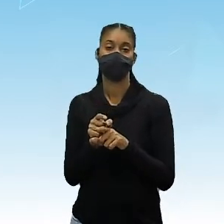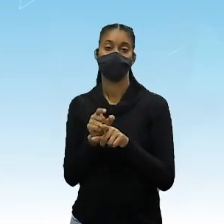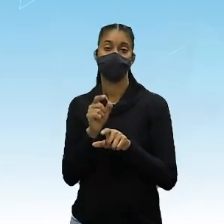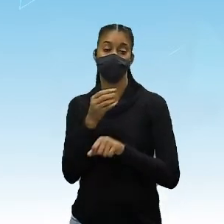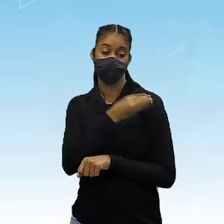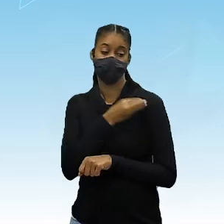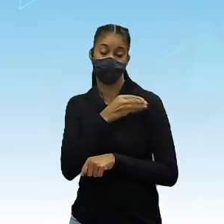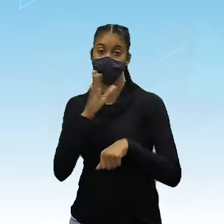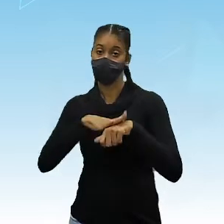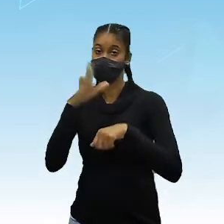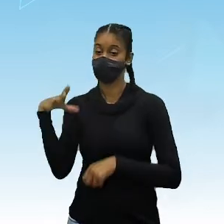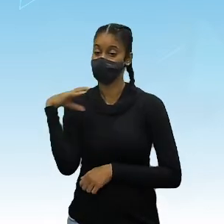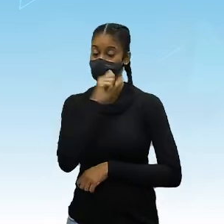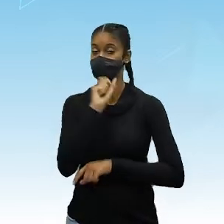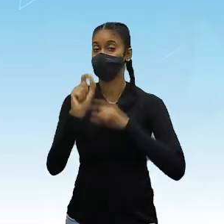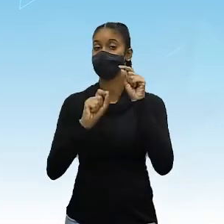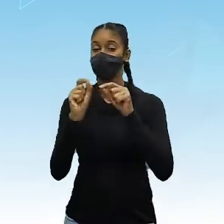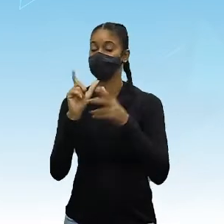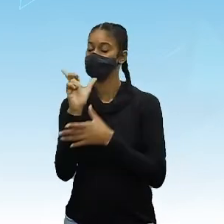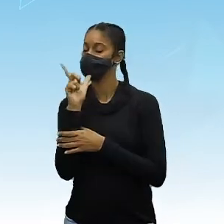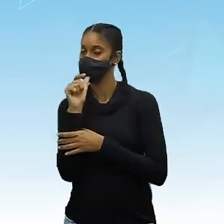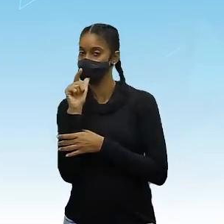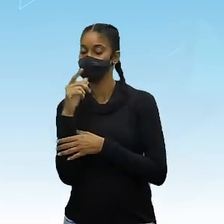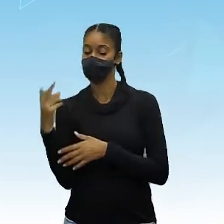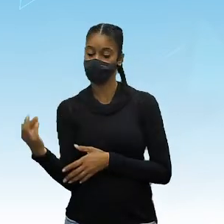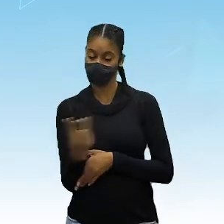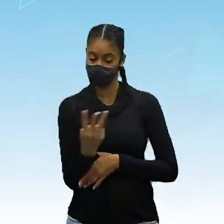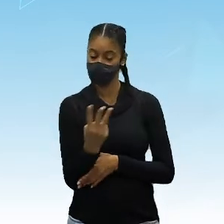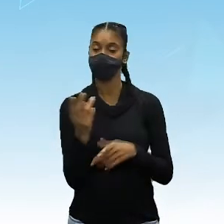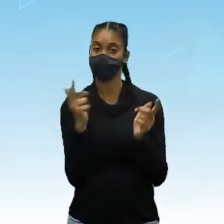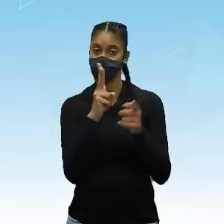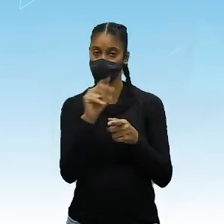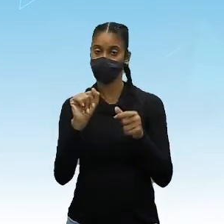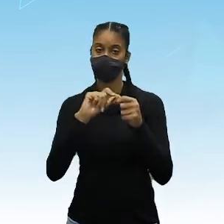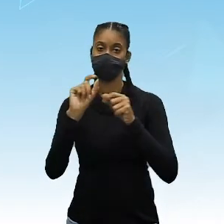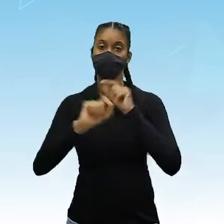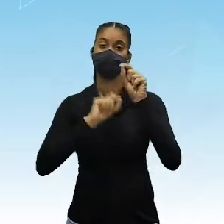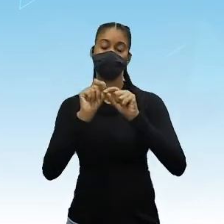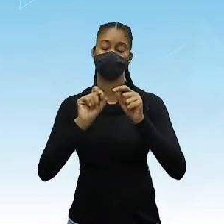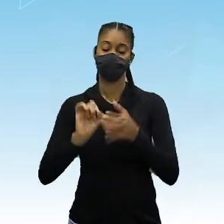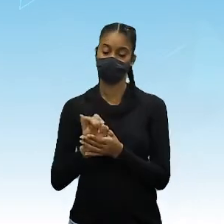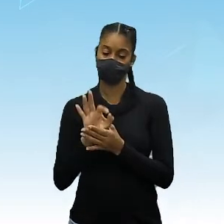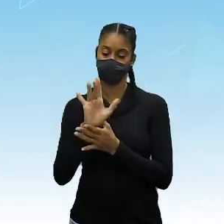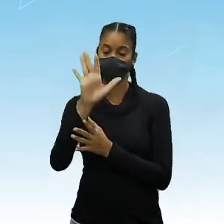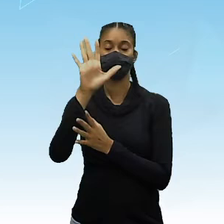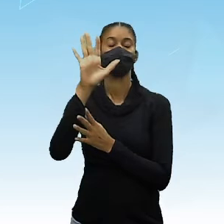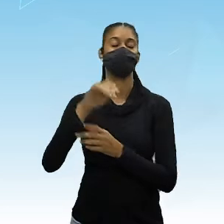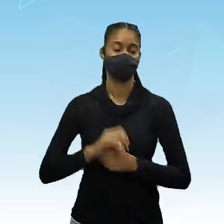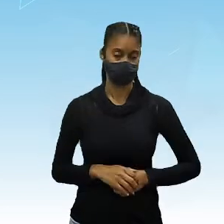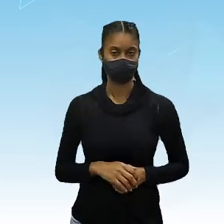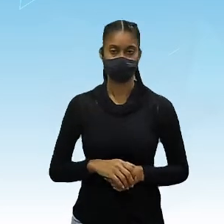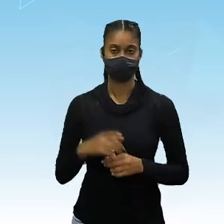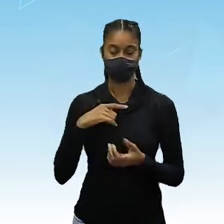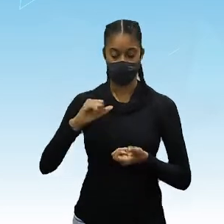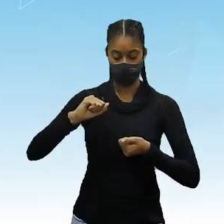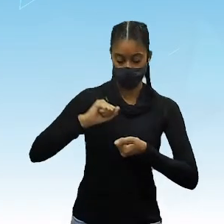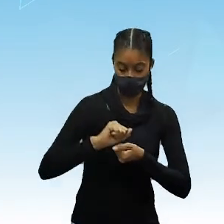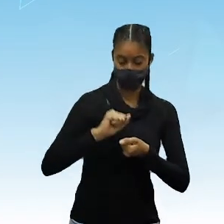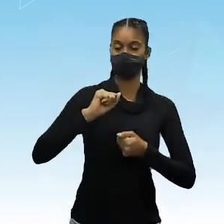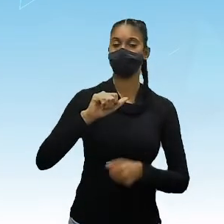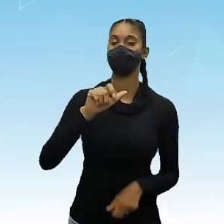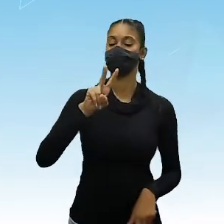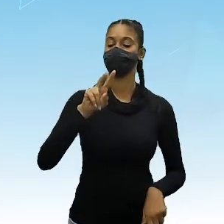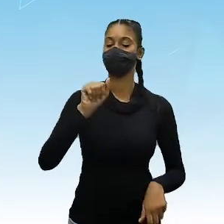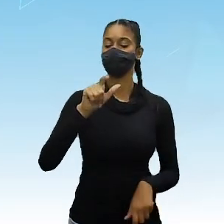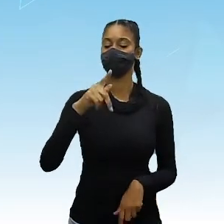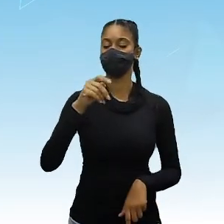eles evaporam, todos eles têm uma pressão de vapor, tranquilo? Essa pressão de vapor, ela tende a